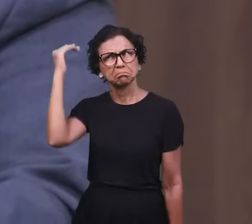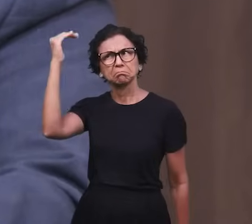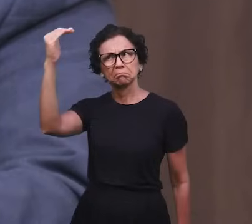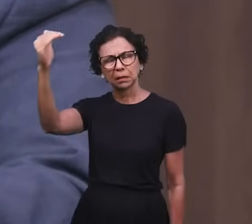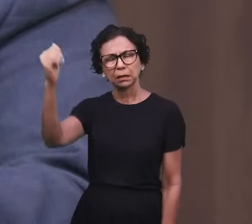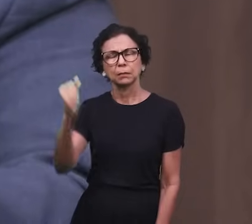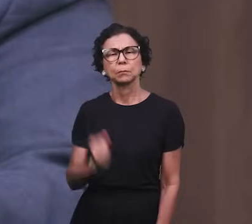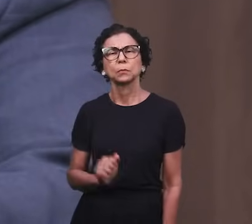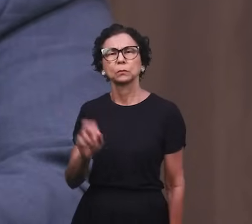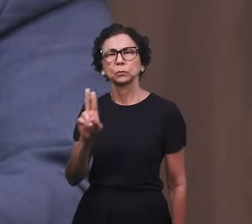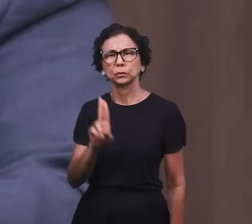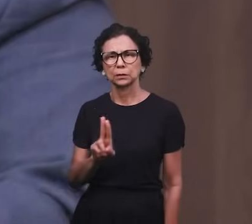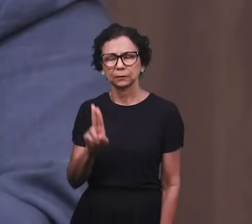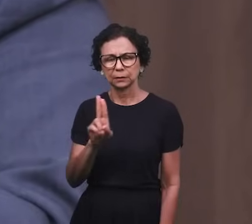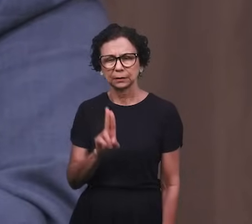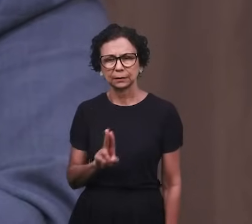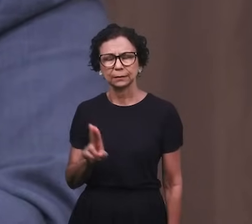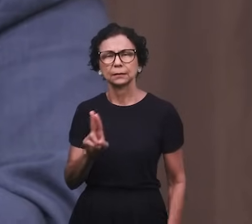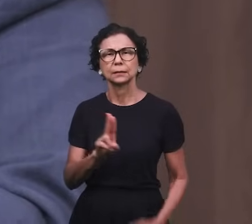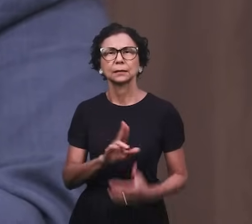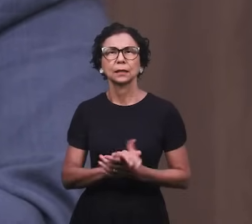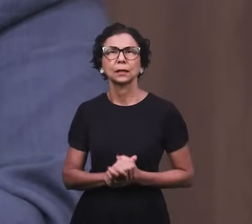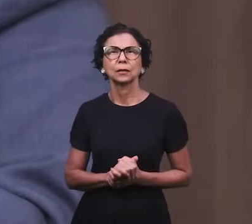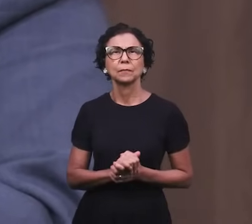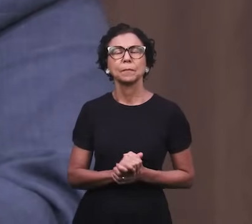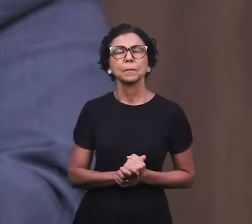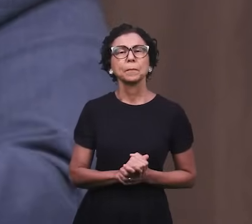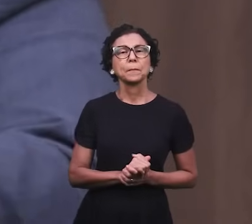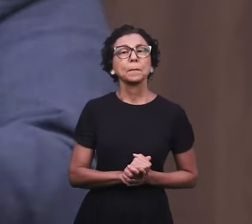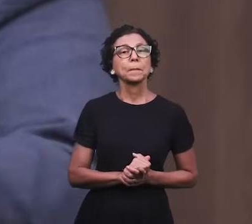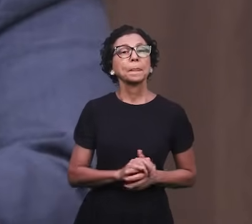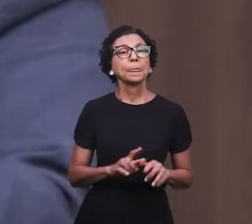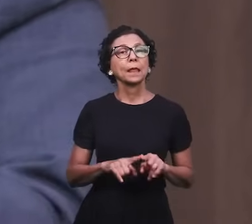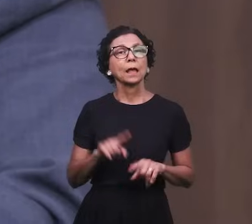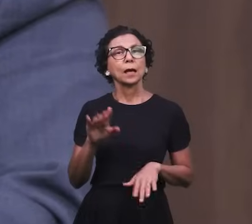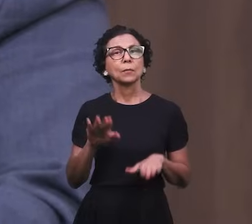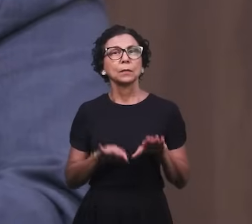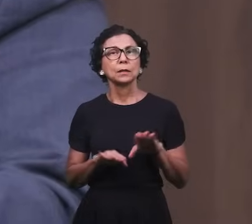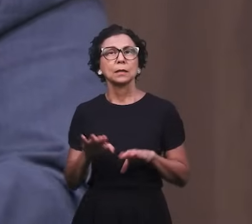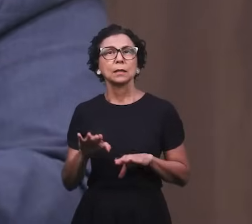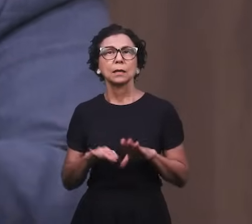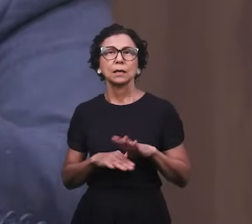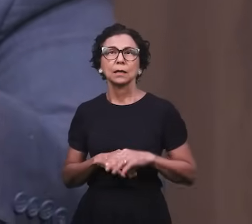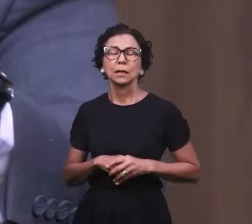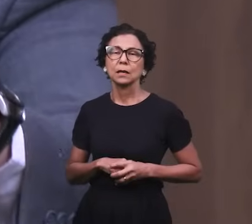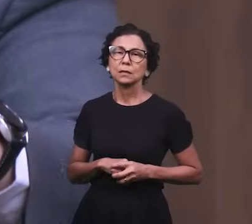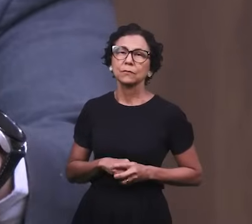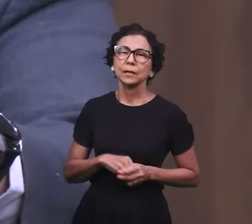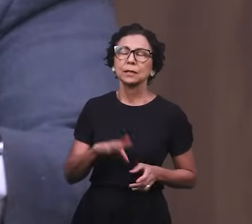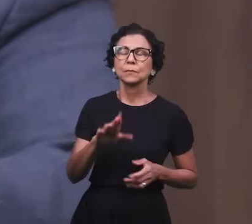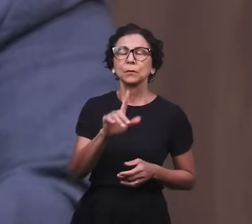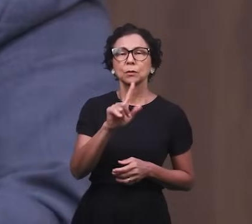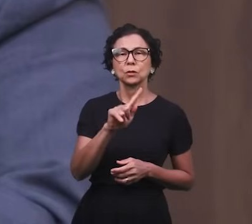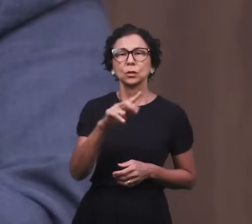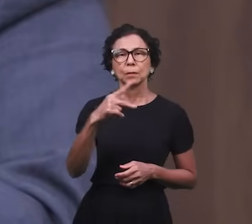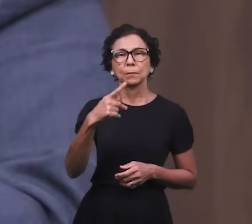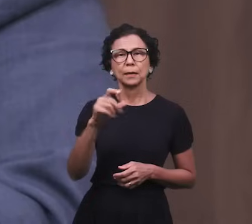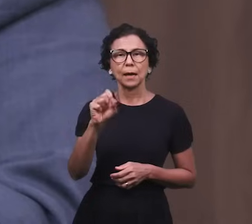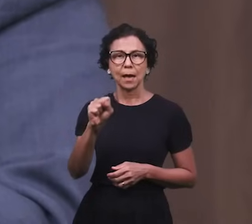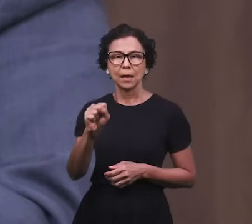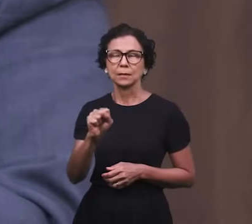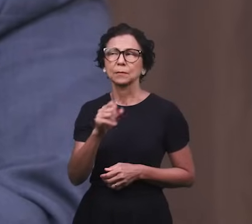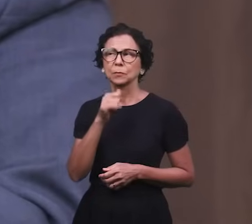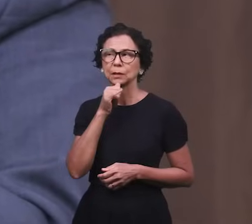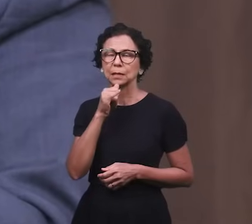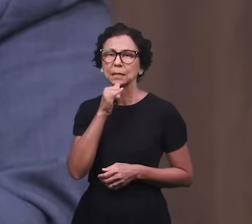utilizar, nós temos o carro autônomo, inúmeros carros autônomos vão fazendo, mas de vez em quando você pega um carro que se desgovernou, você